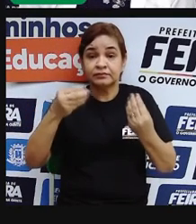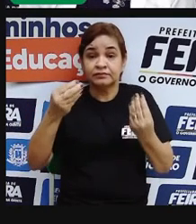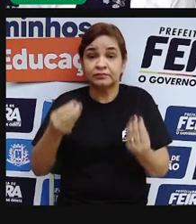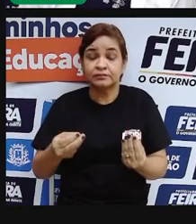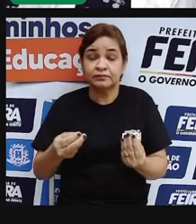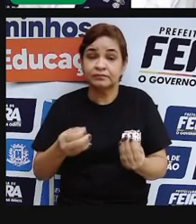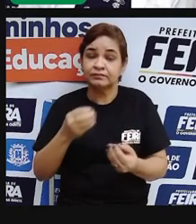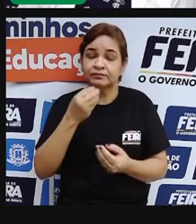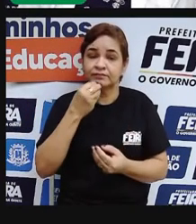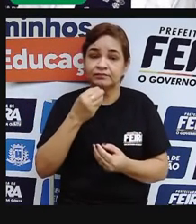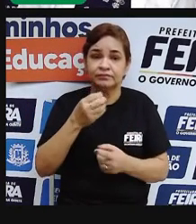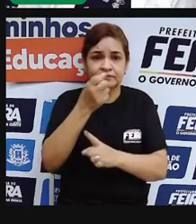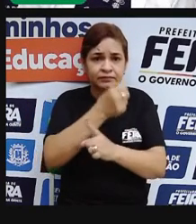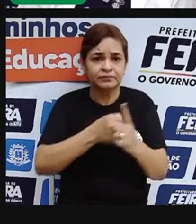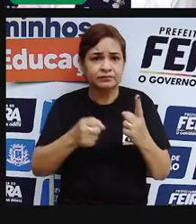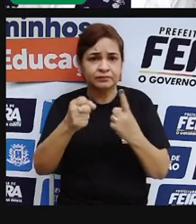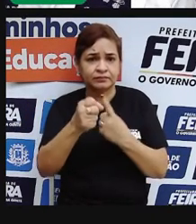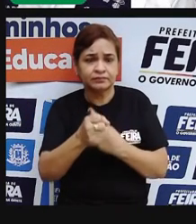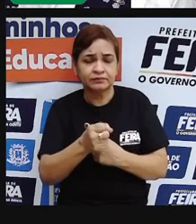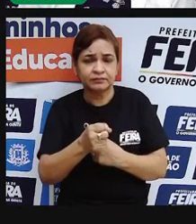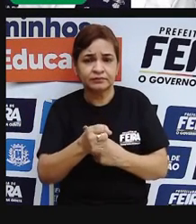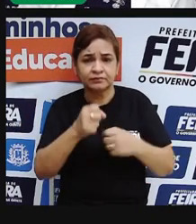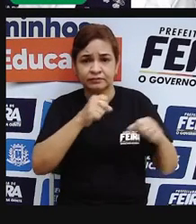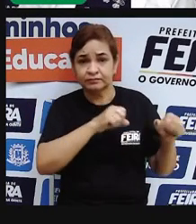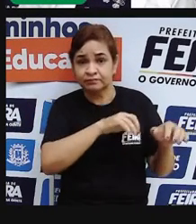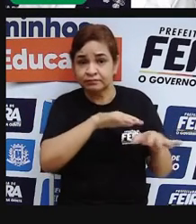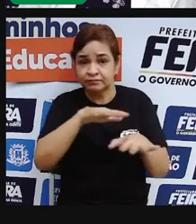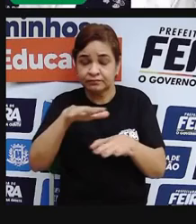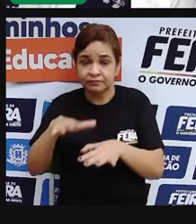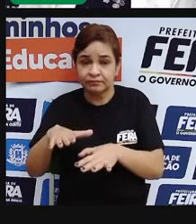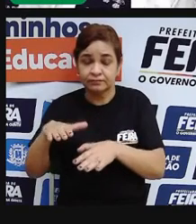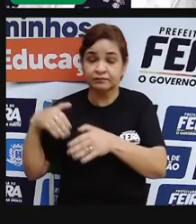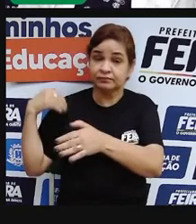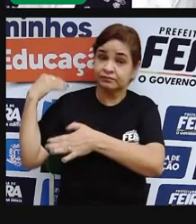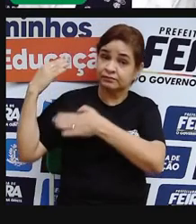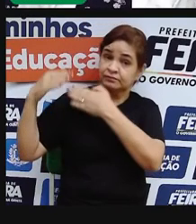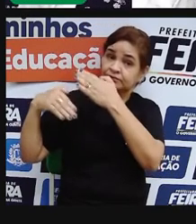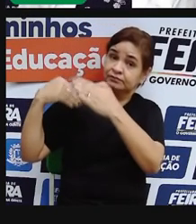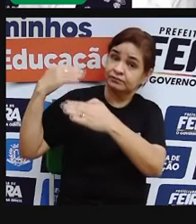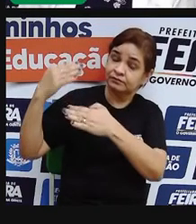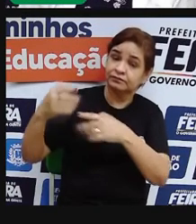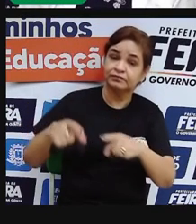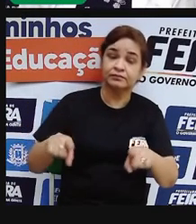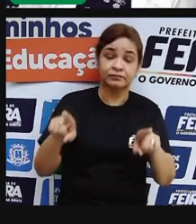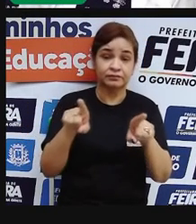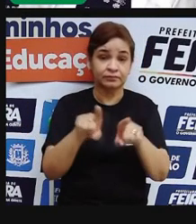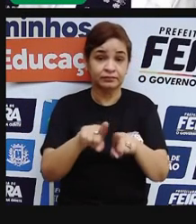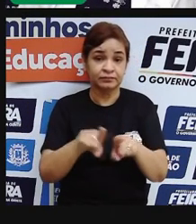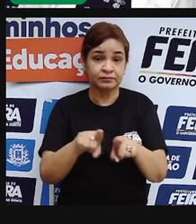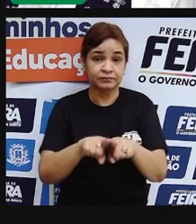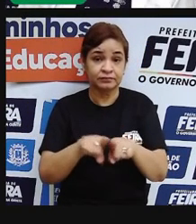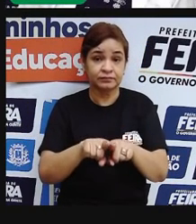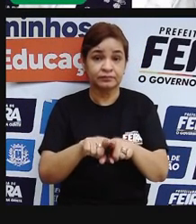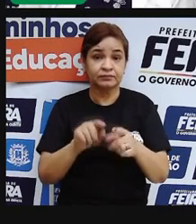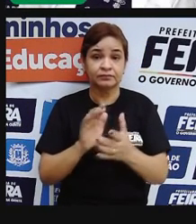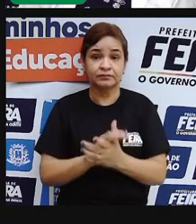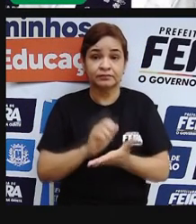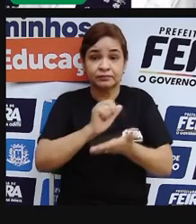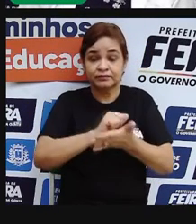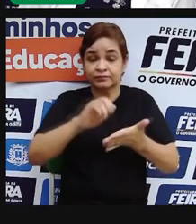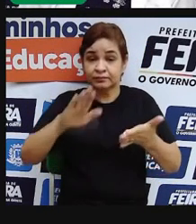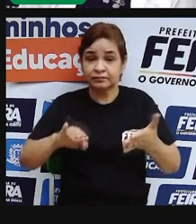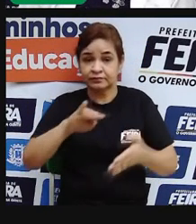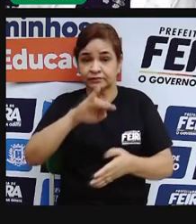social a qual é transmitida de geração em geração também Por meios e